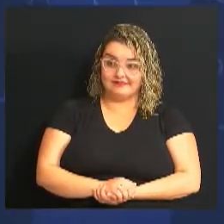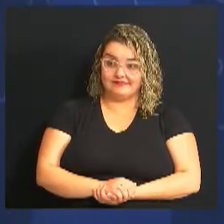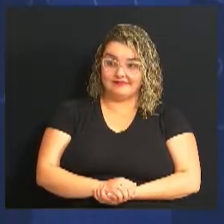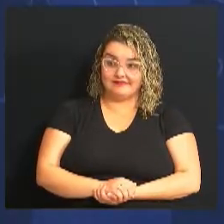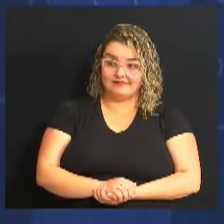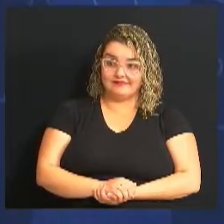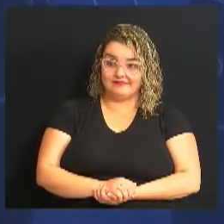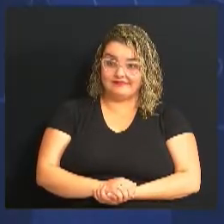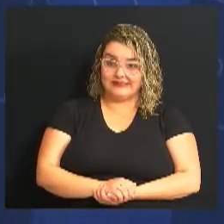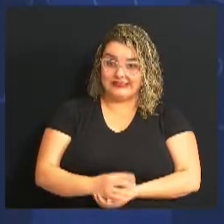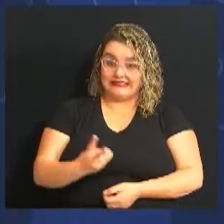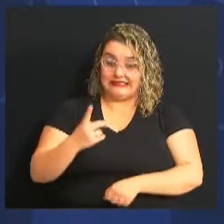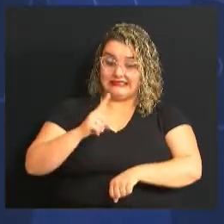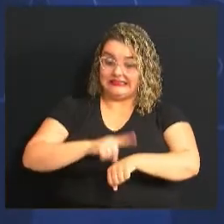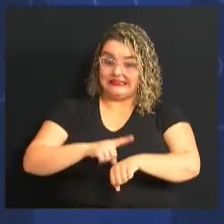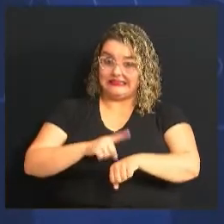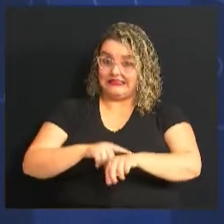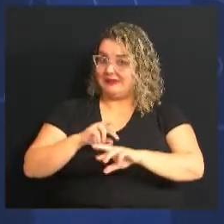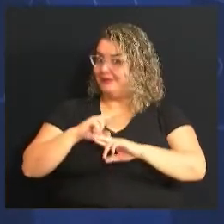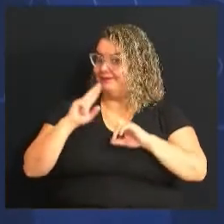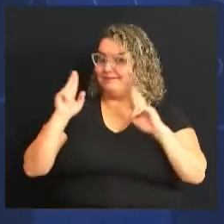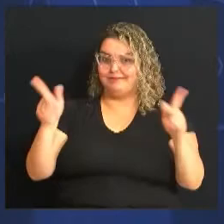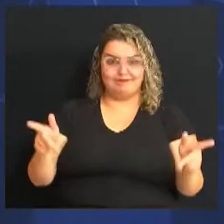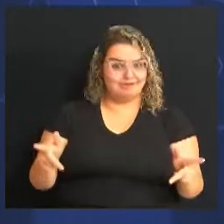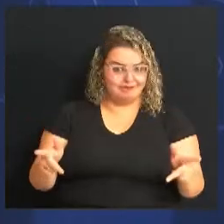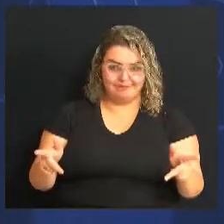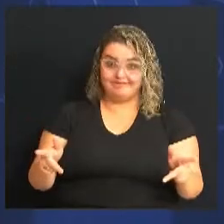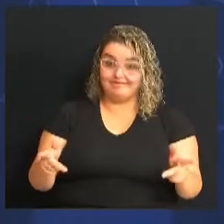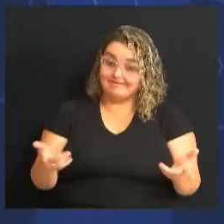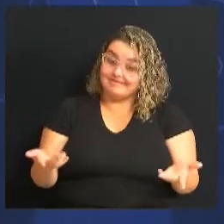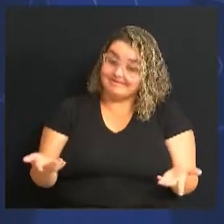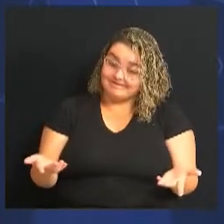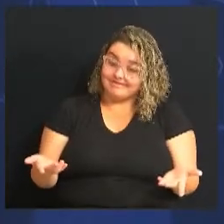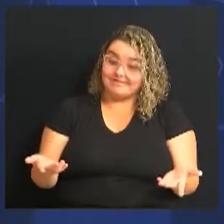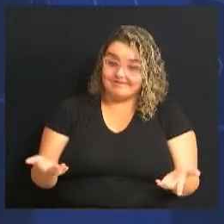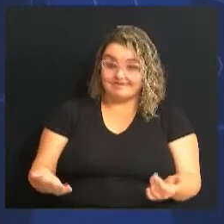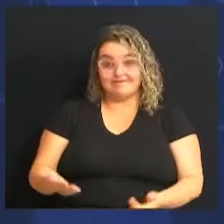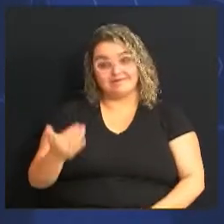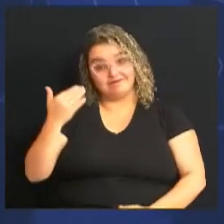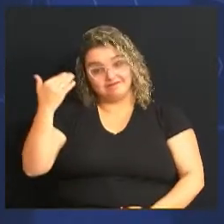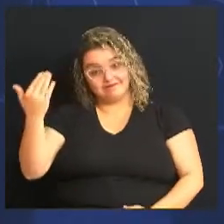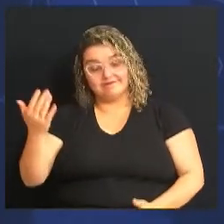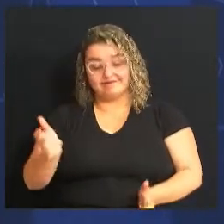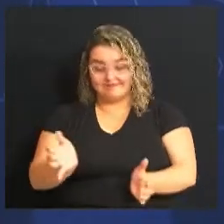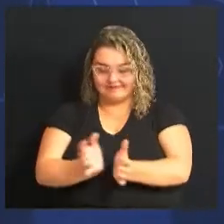Dois tempos bem distintos, né? E aí se sobressai aquela equipe que tem mais